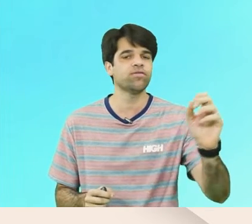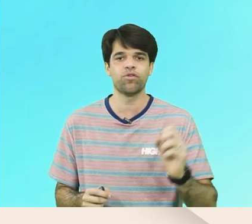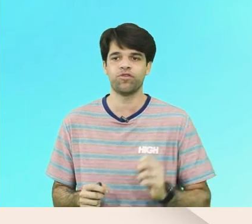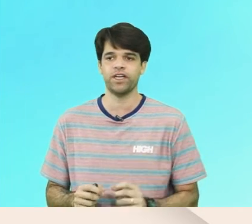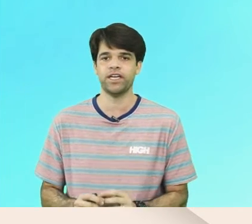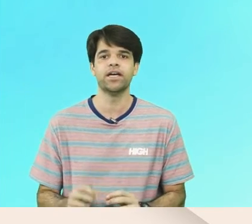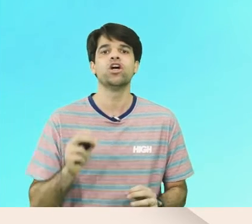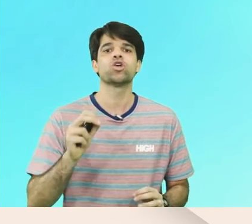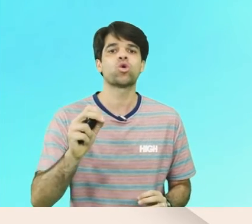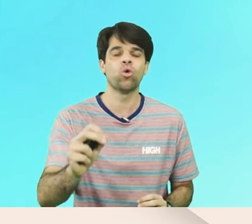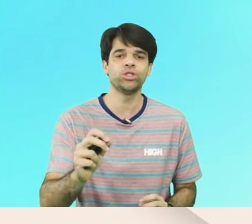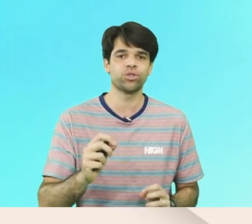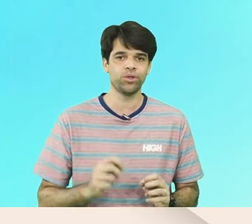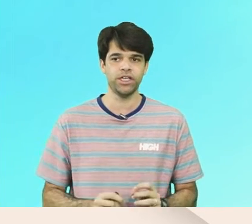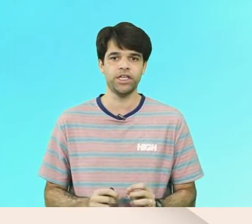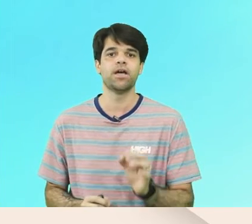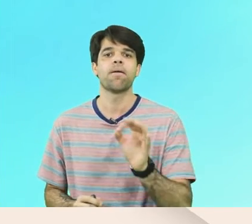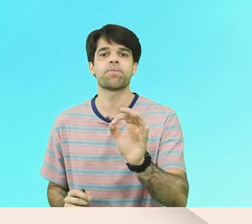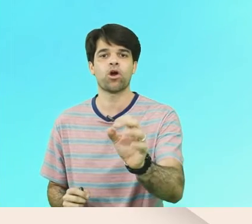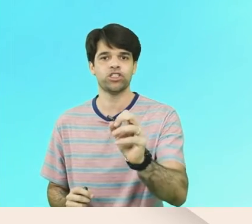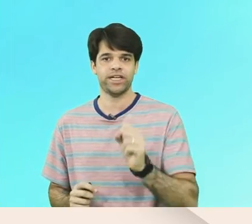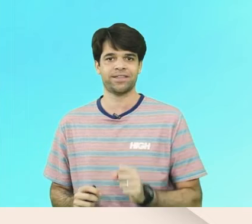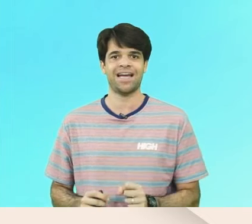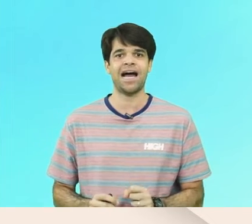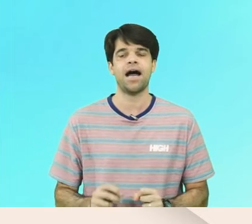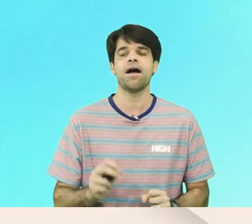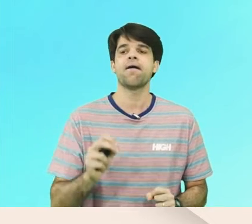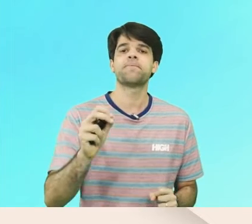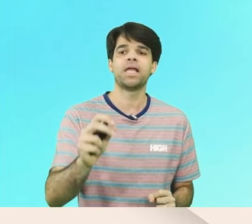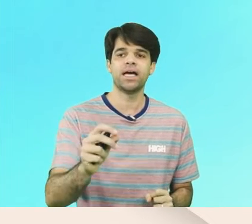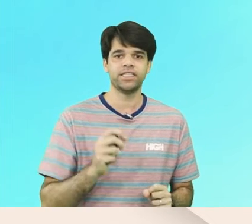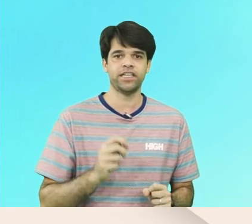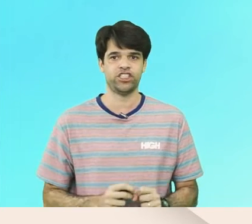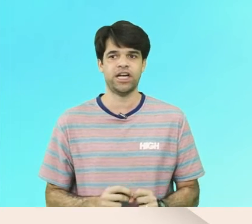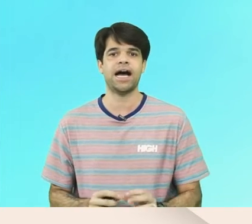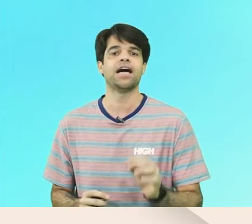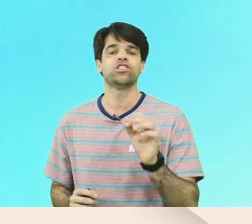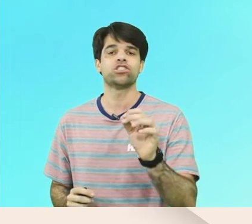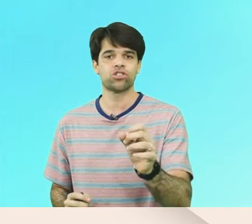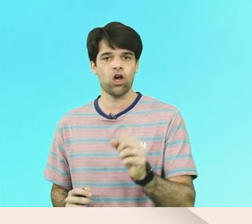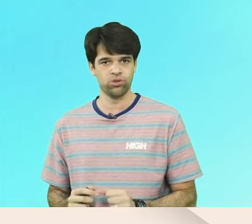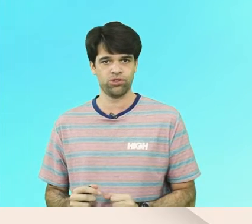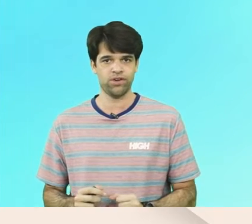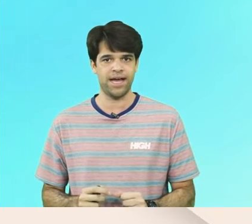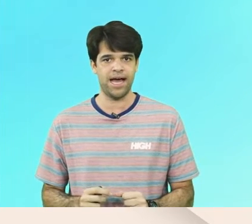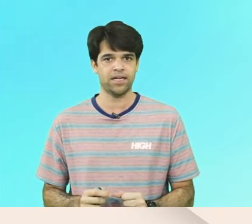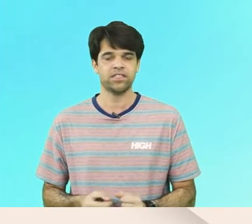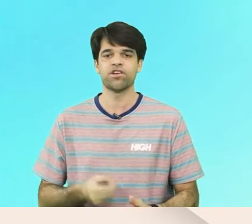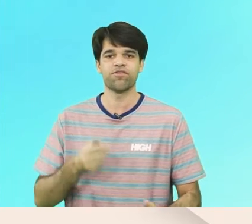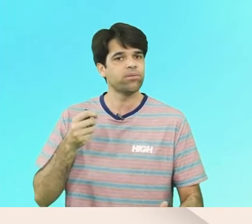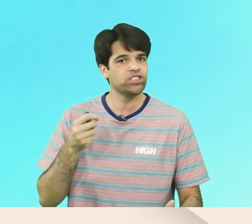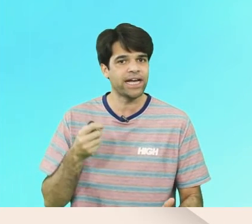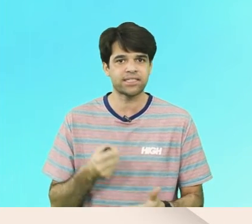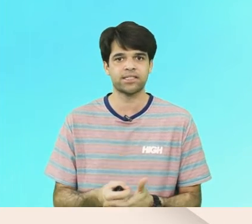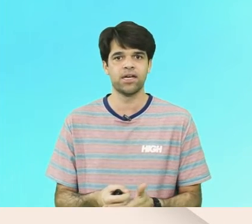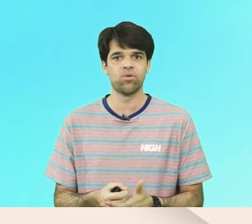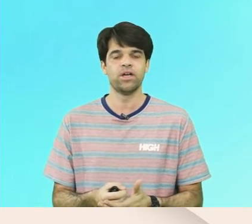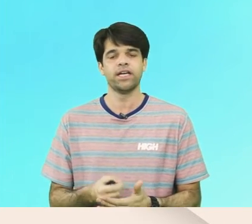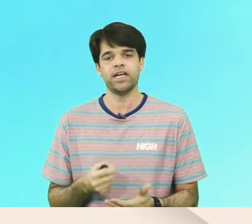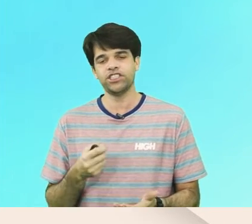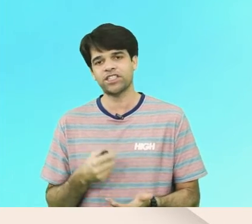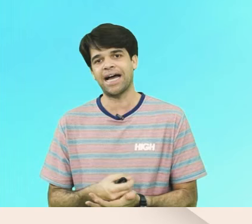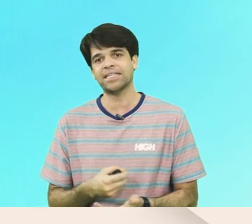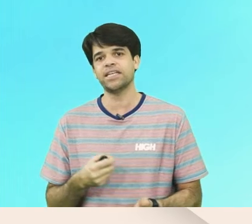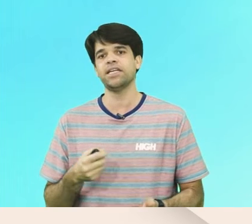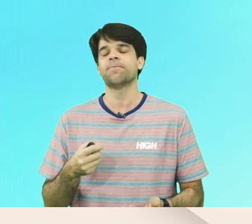exemplo, desenvolver, construir, projetar, planejar, solucionar. São verbos de